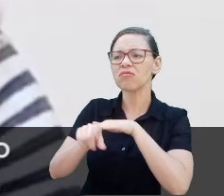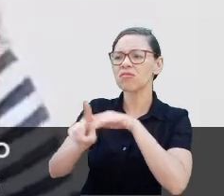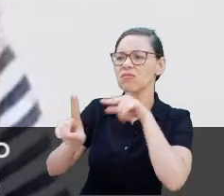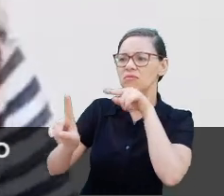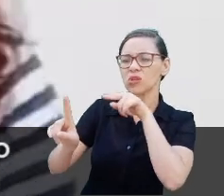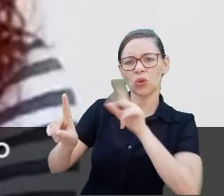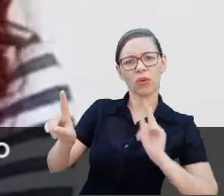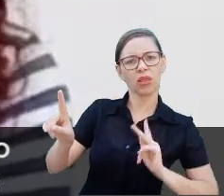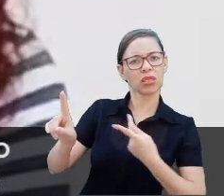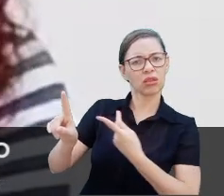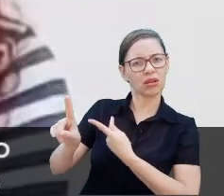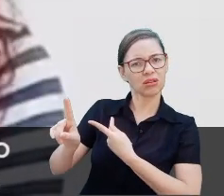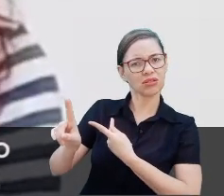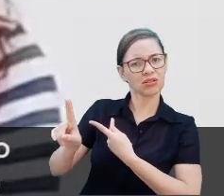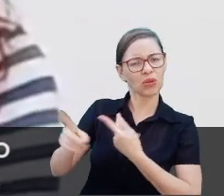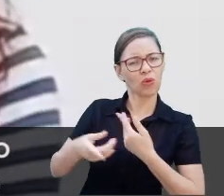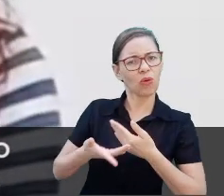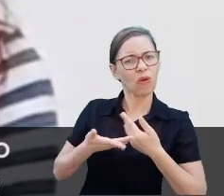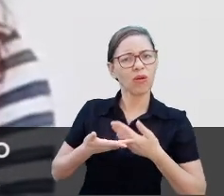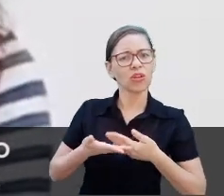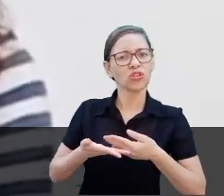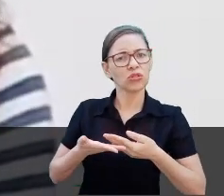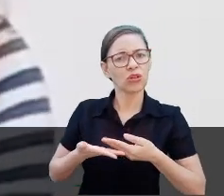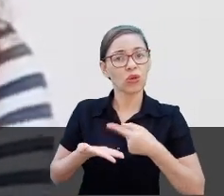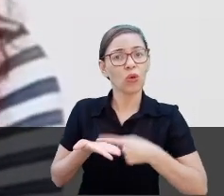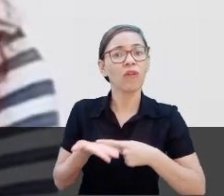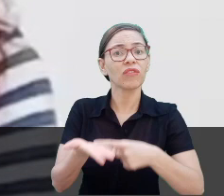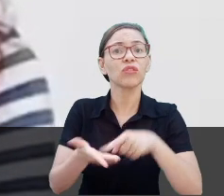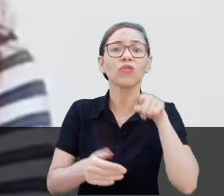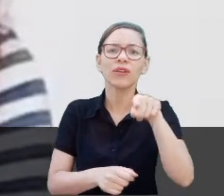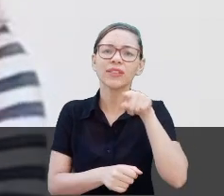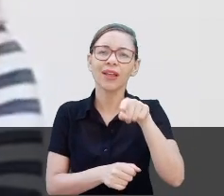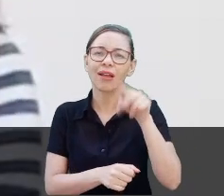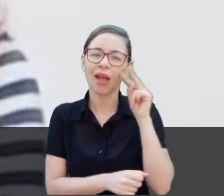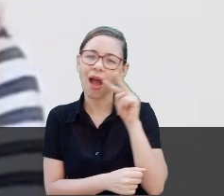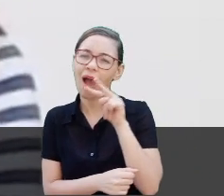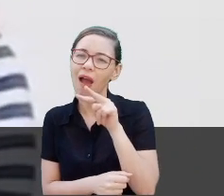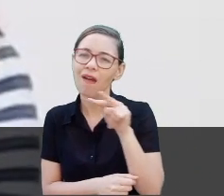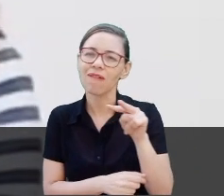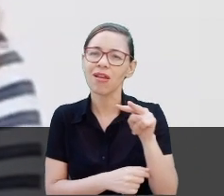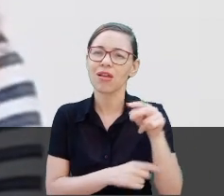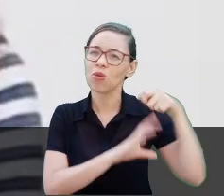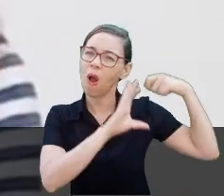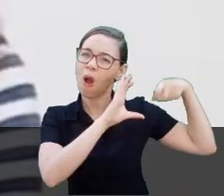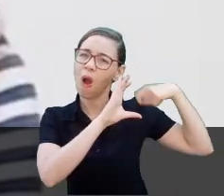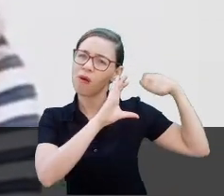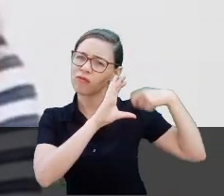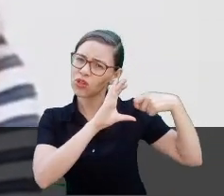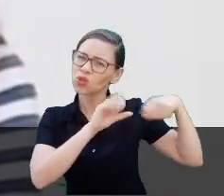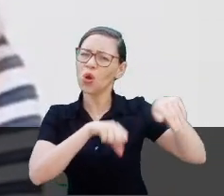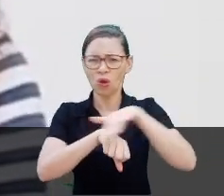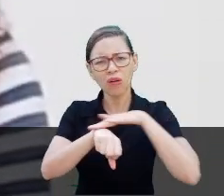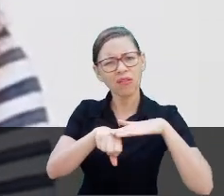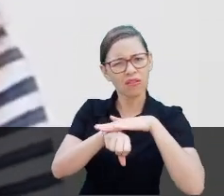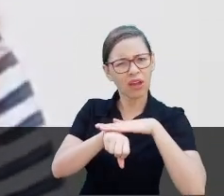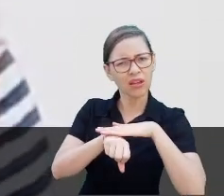é inegável quando vocês conversarem com as pessoas transconhecidas, e eu convido quem está vendo o vídeo a conversar e perguntar para as pessoas transconhecidas